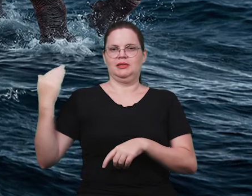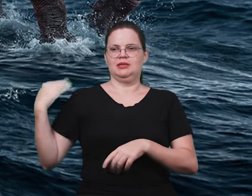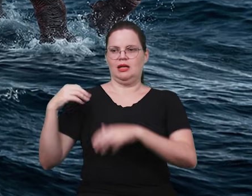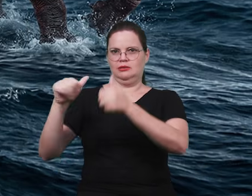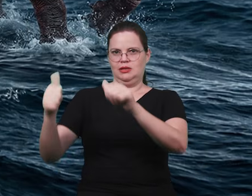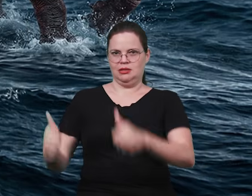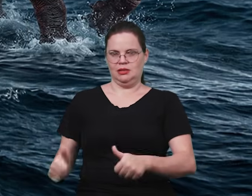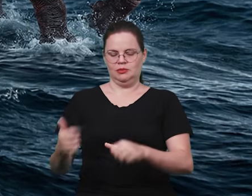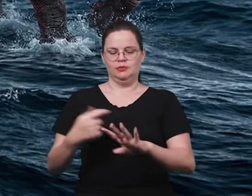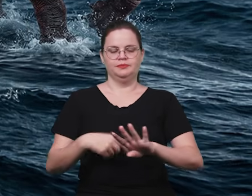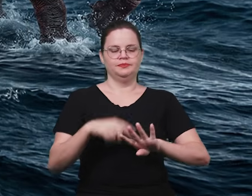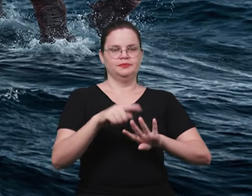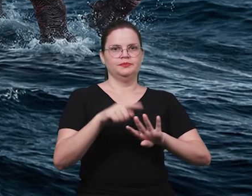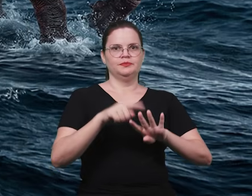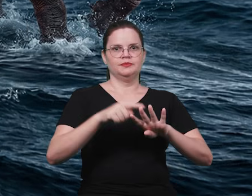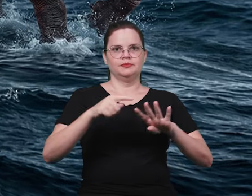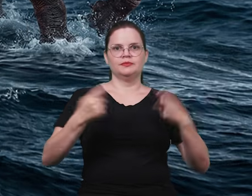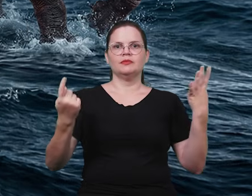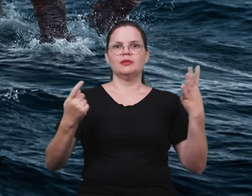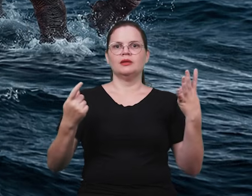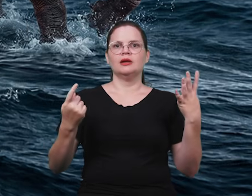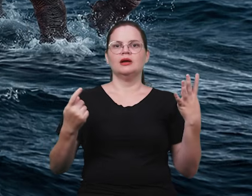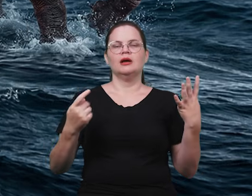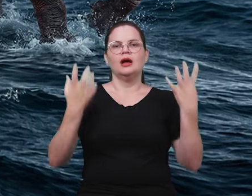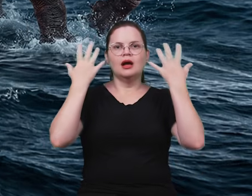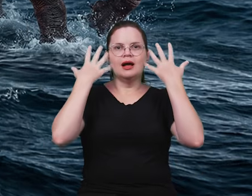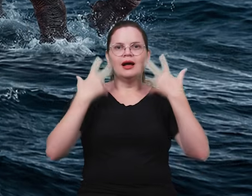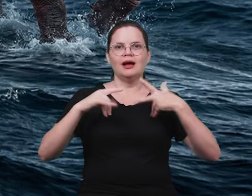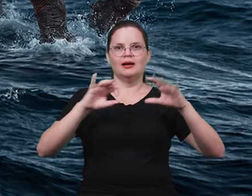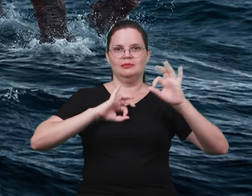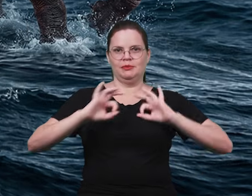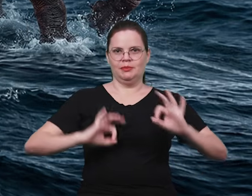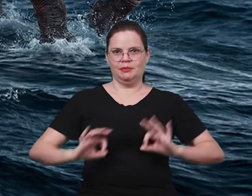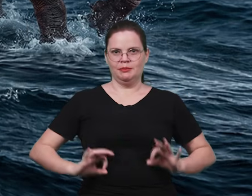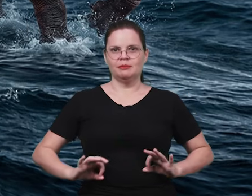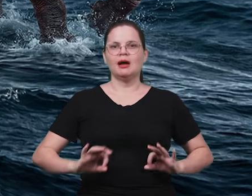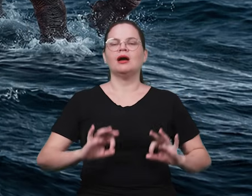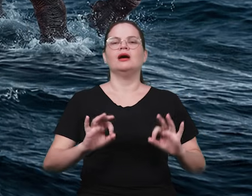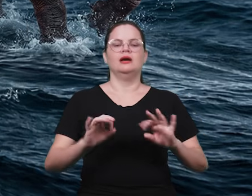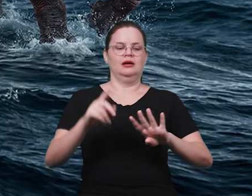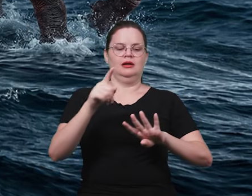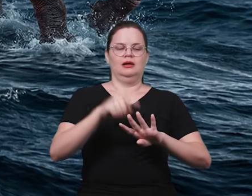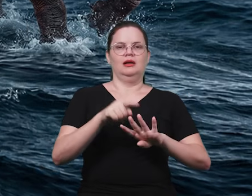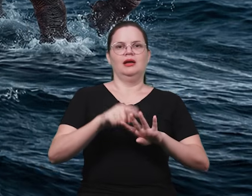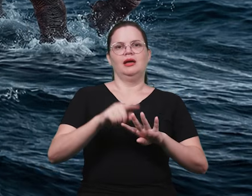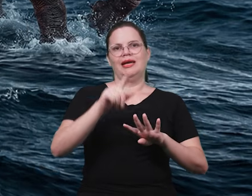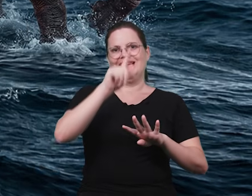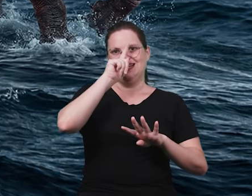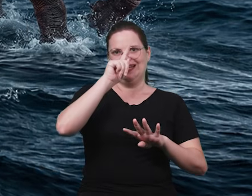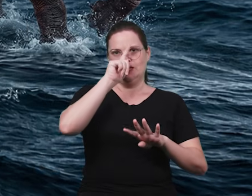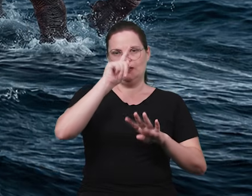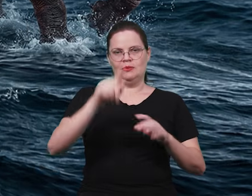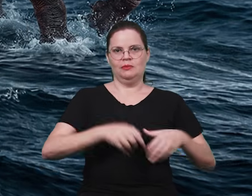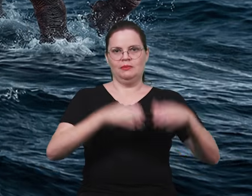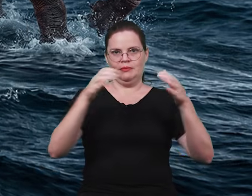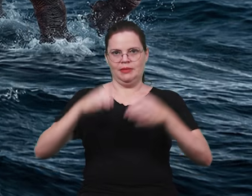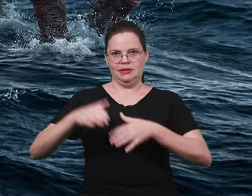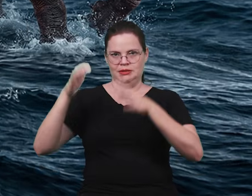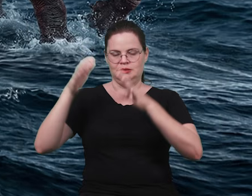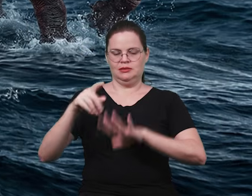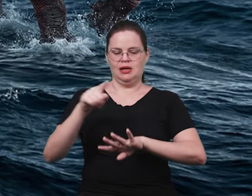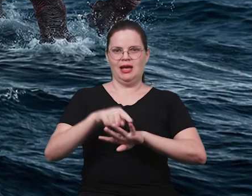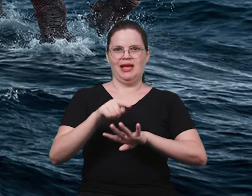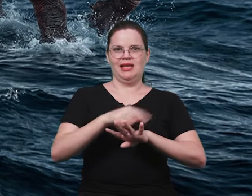leopardo, o Império Greco-Macedônio. E o animal terrível